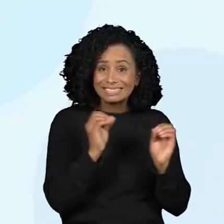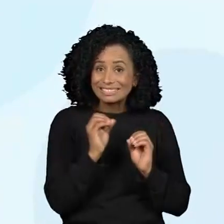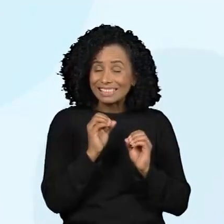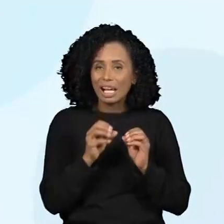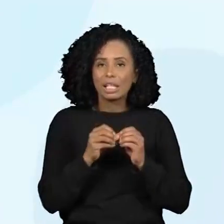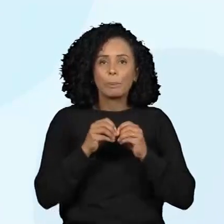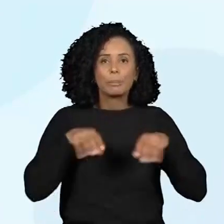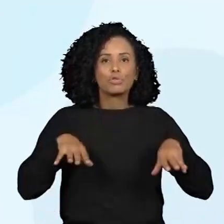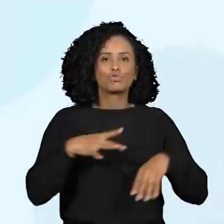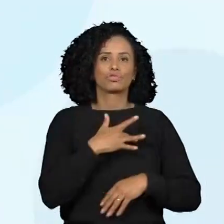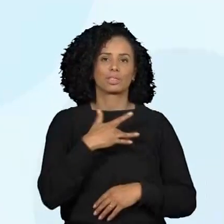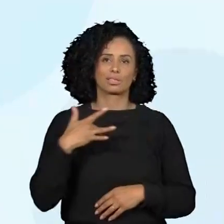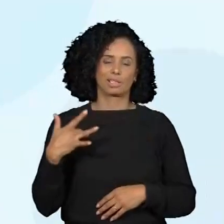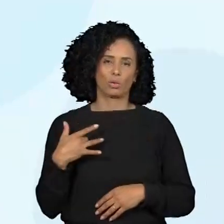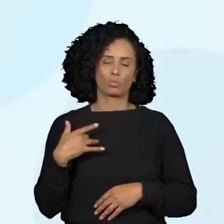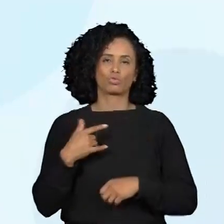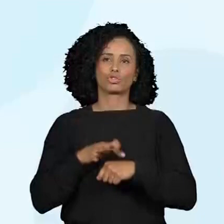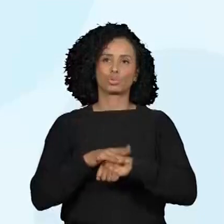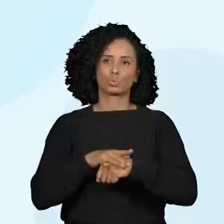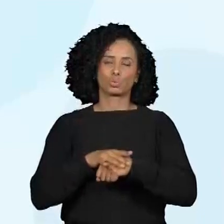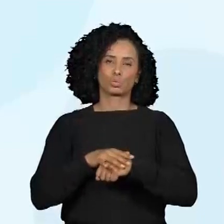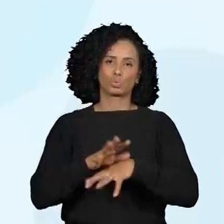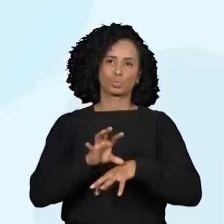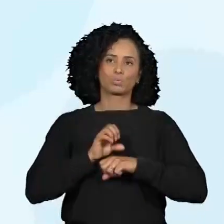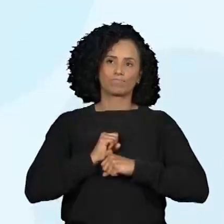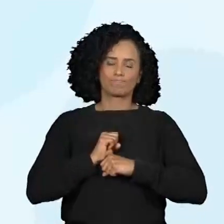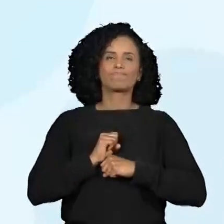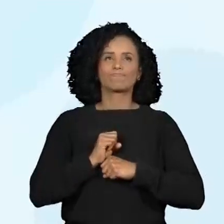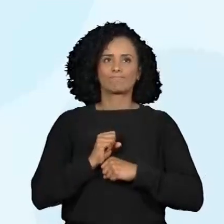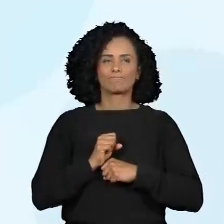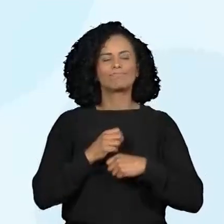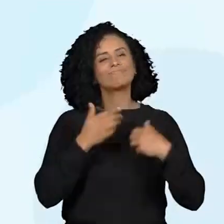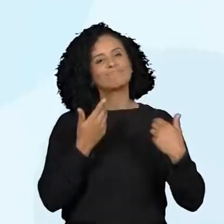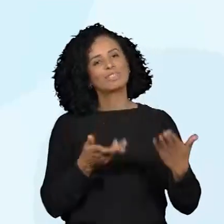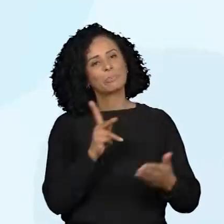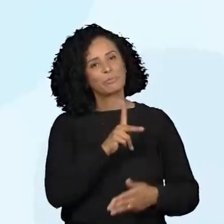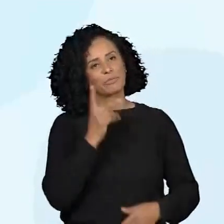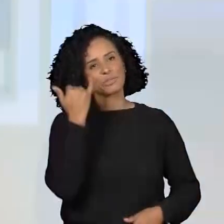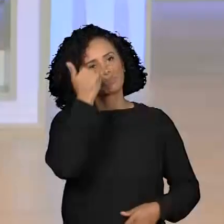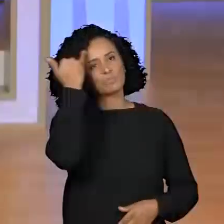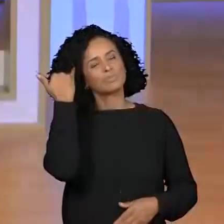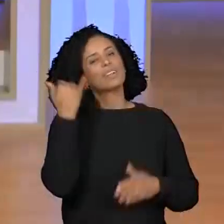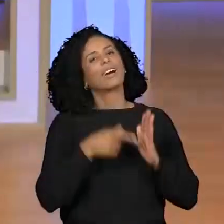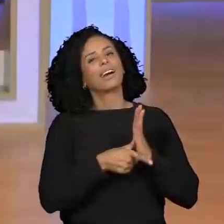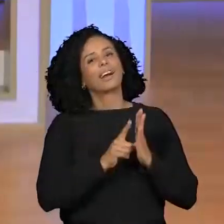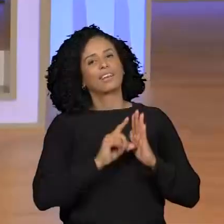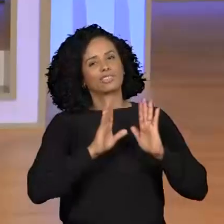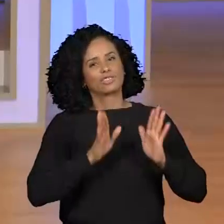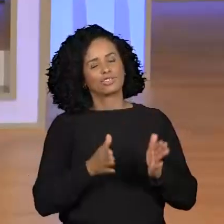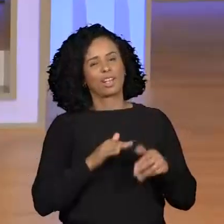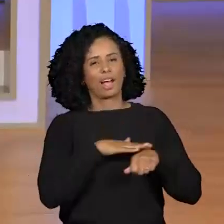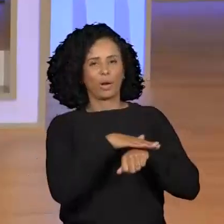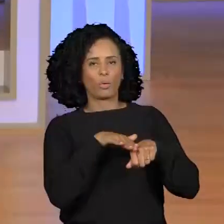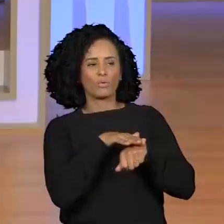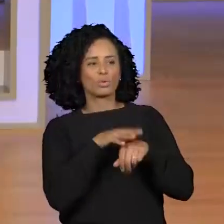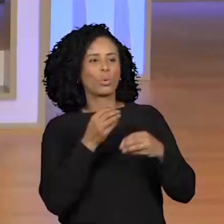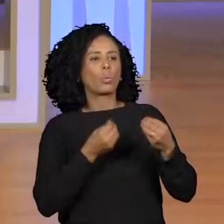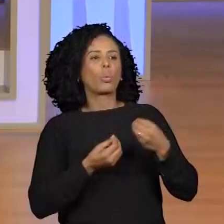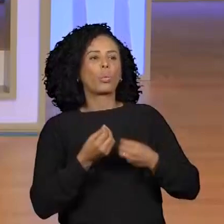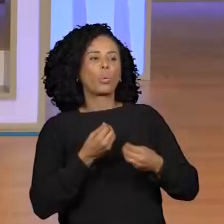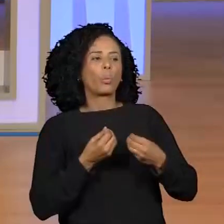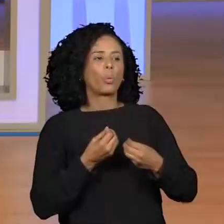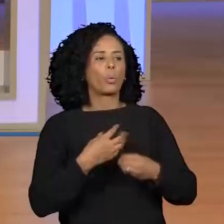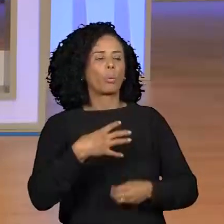e as doenças que eles causam. Aí, professora Priscila, a gente já conversou aqui no Centro de Mídias sobre